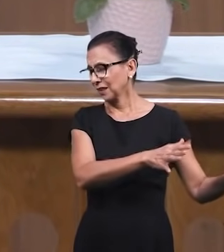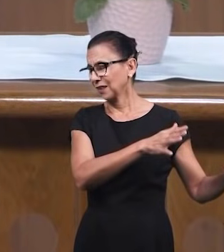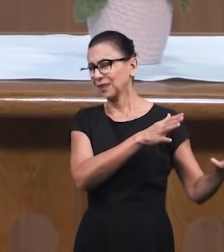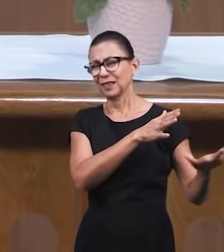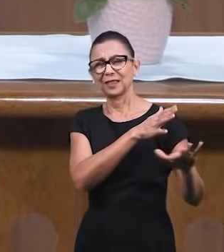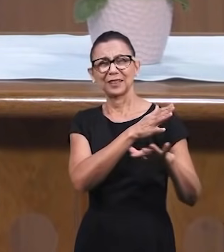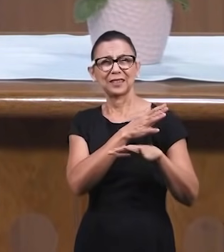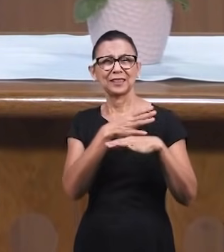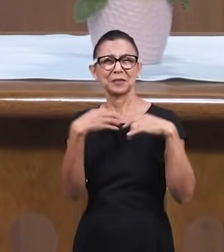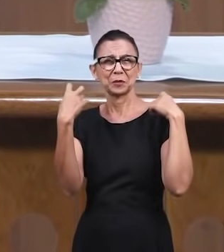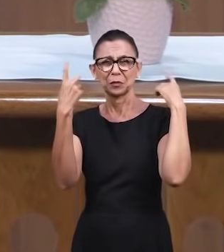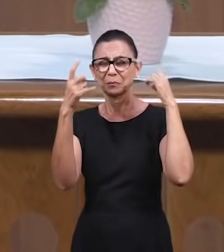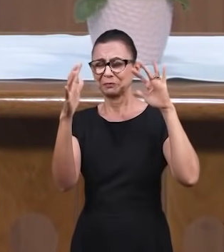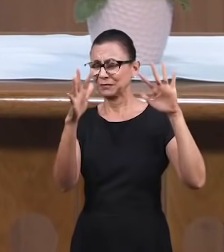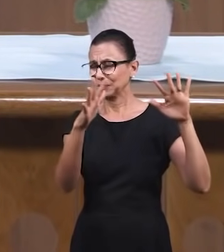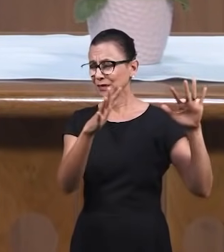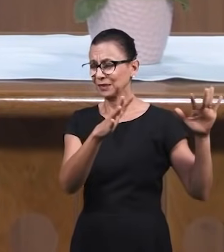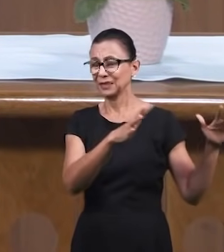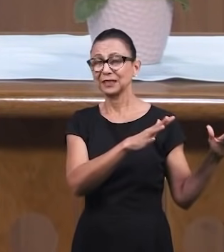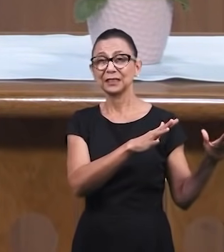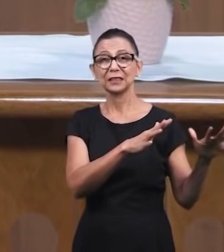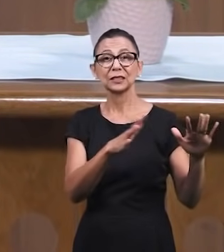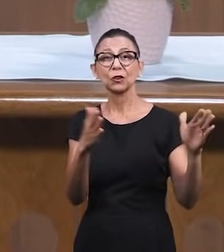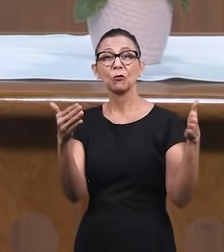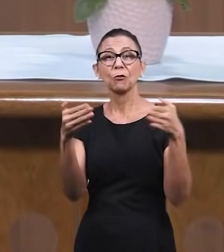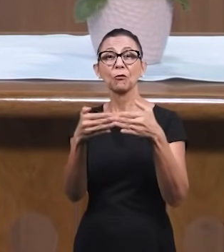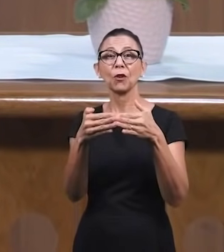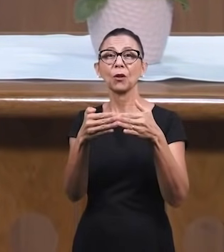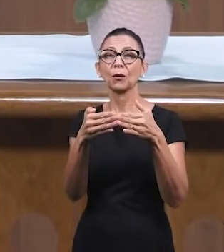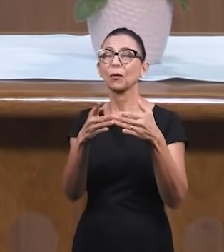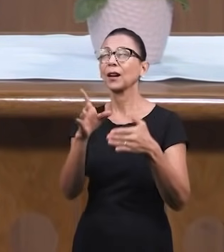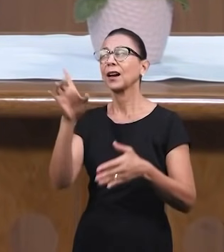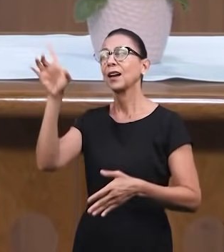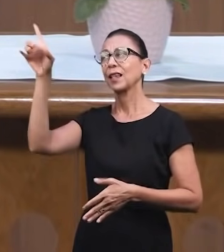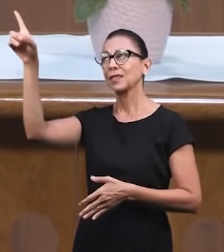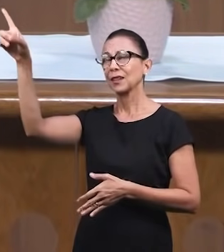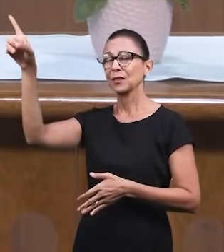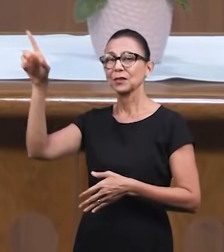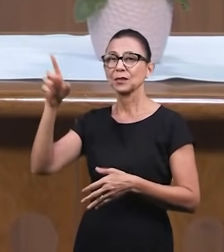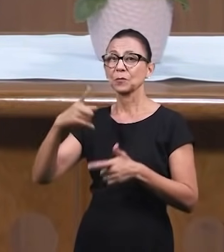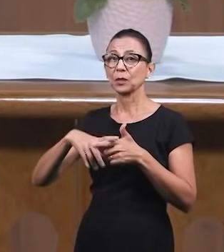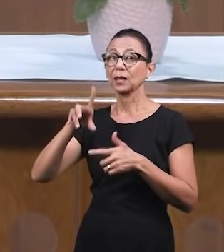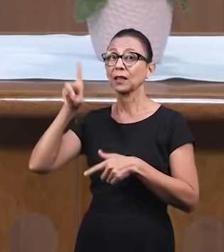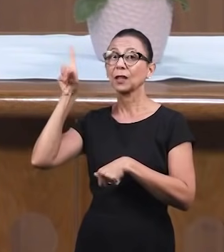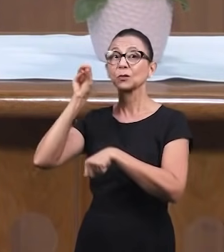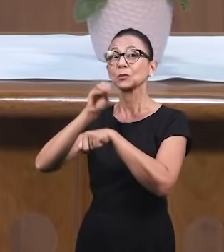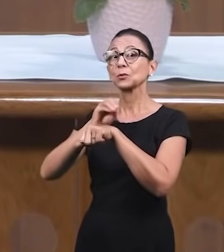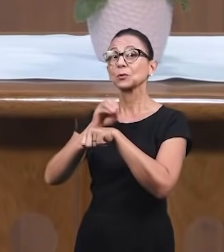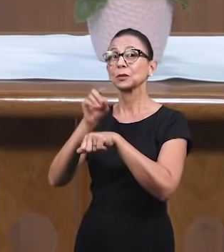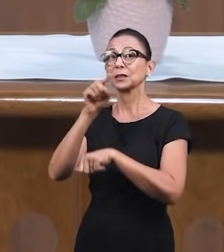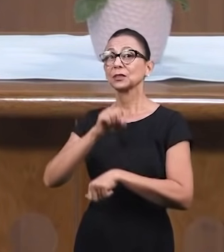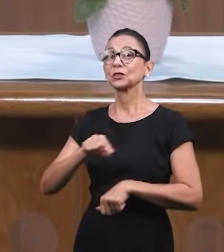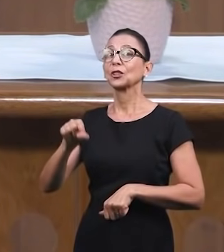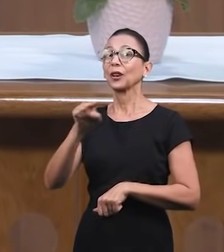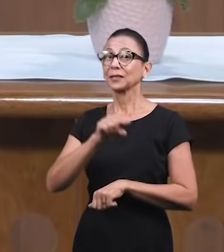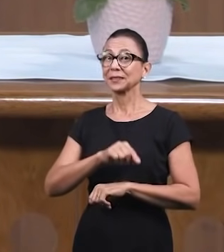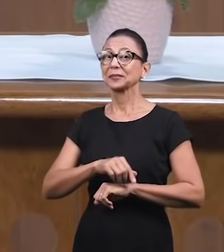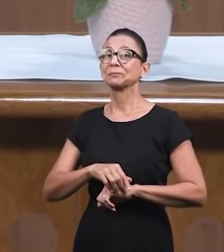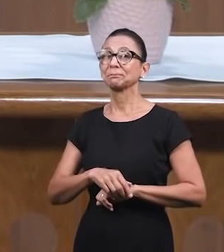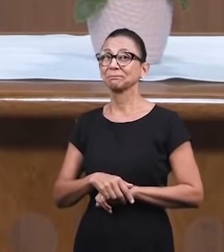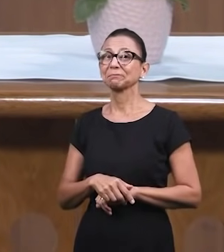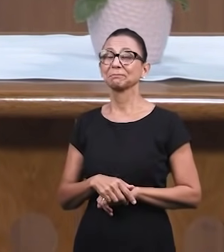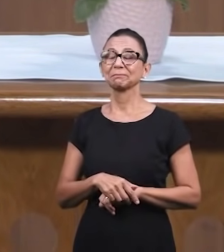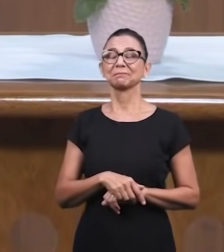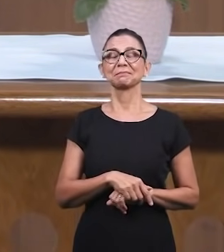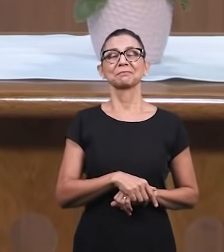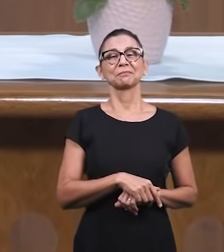preocupações, as demais atividades, nos dedicamos a Deus, porque Ele se dedica a nós 24 horas por dia. Então, por